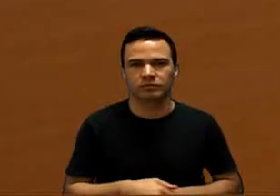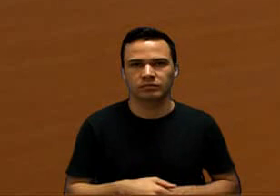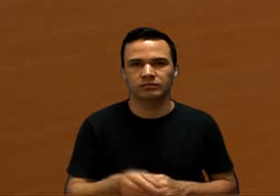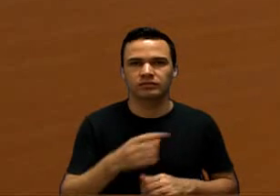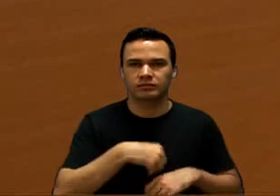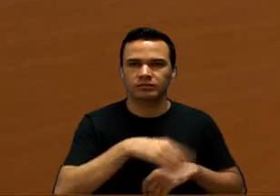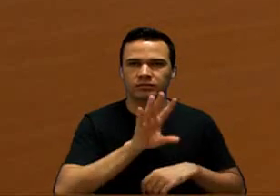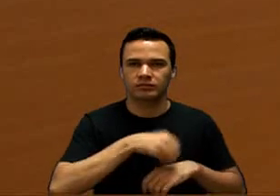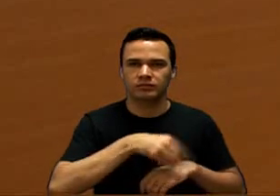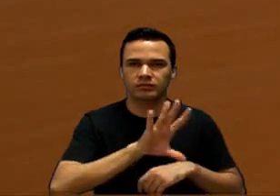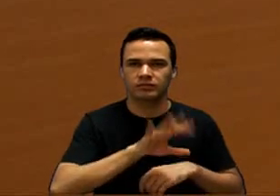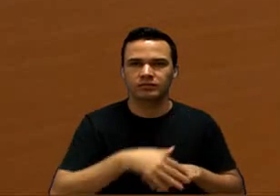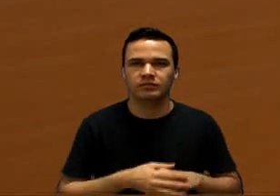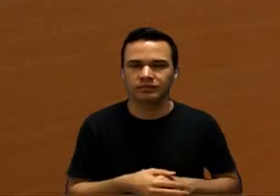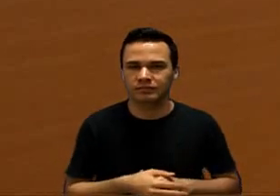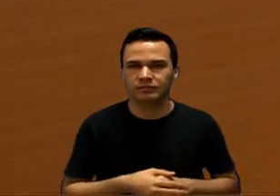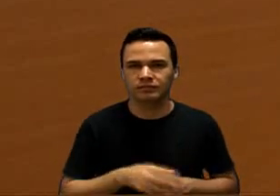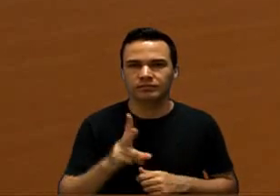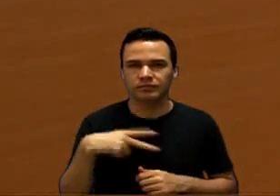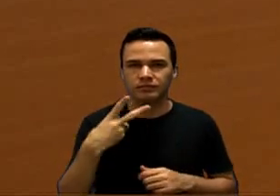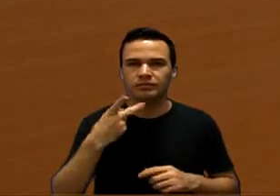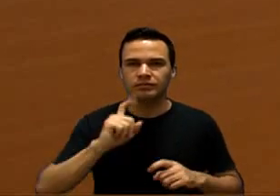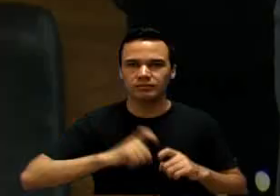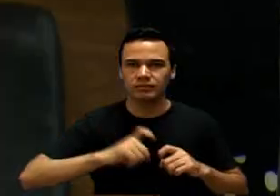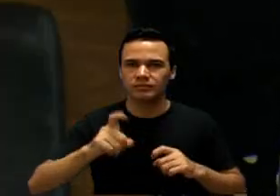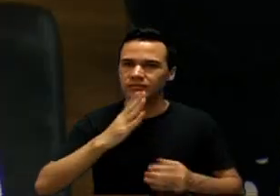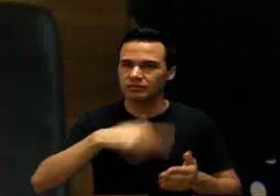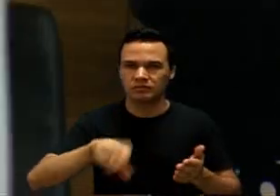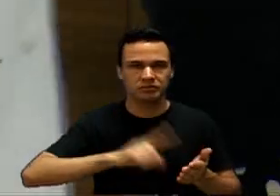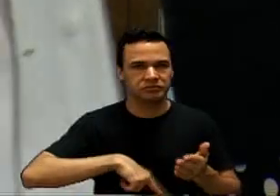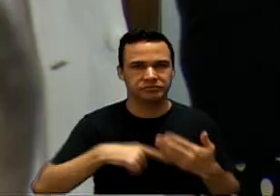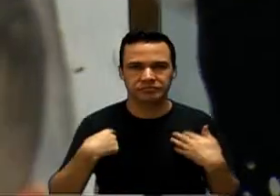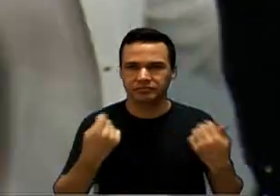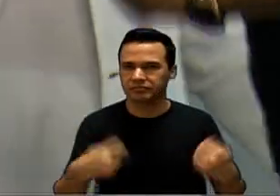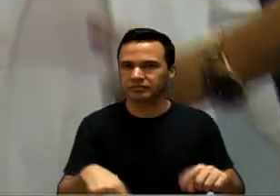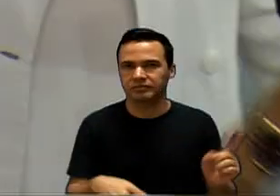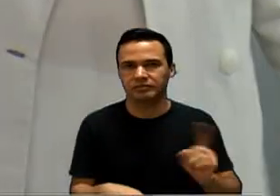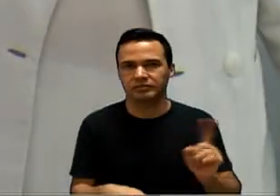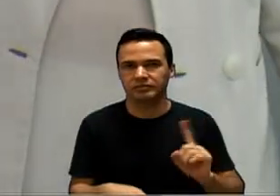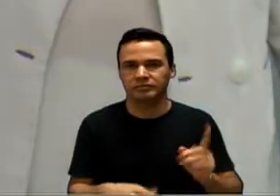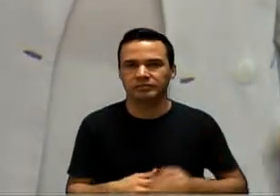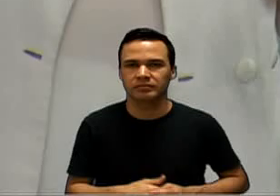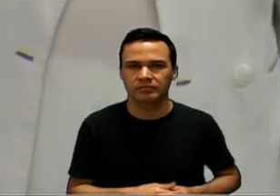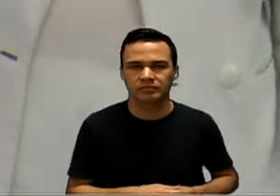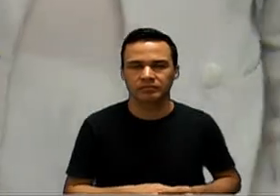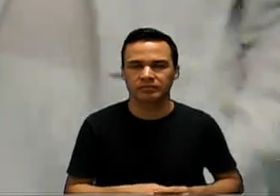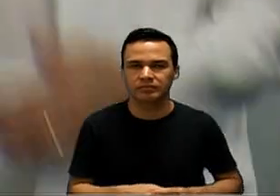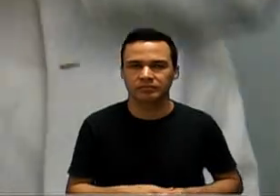As indicações. Vereador Hélio Brasileiro pede a dispensa.